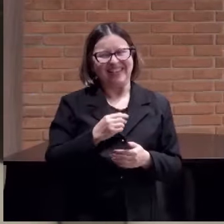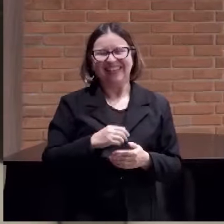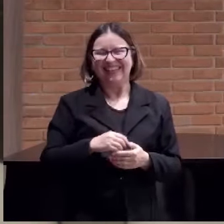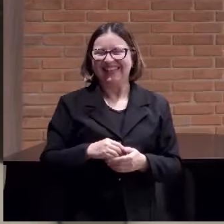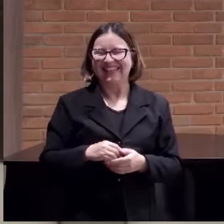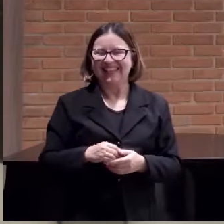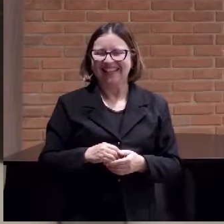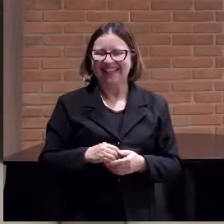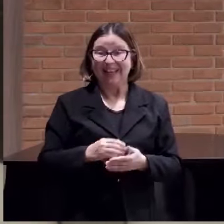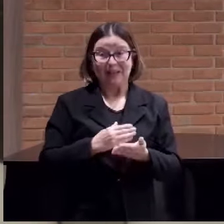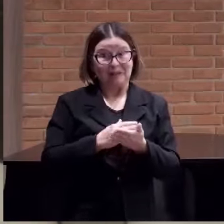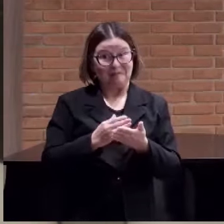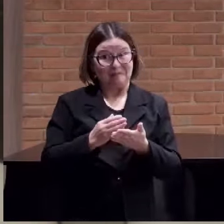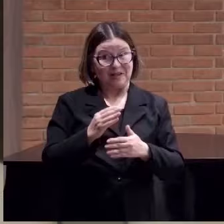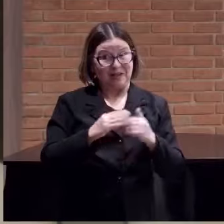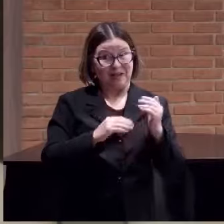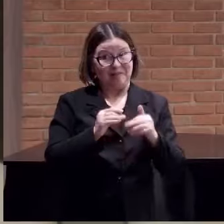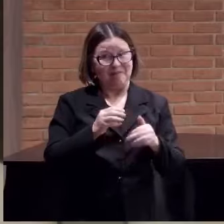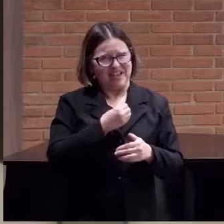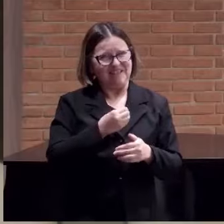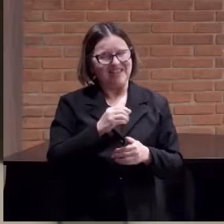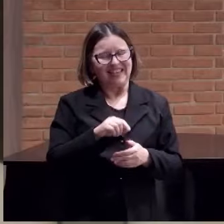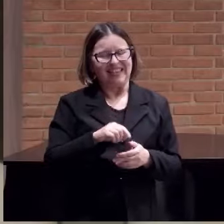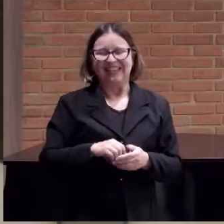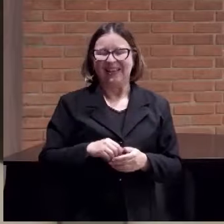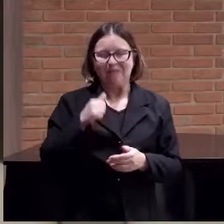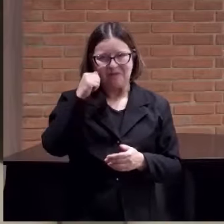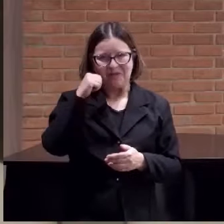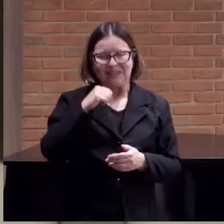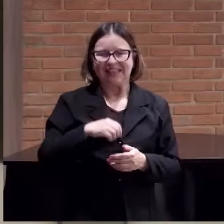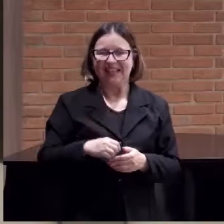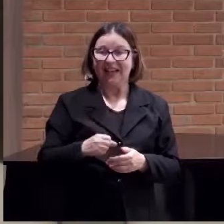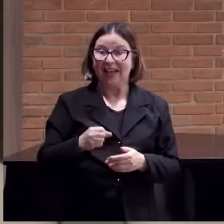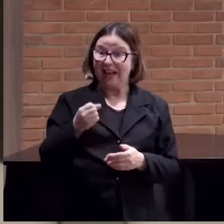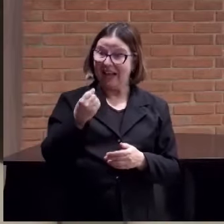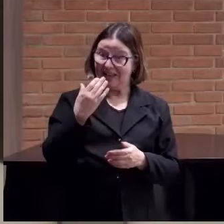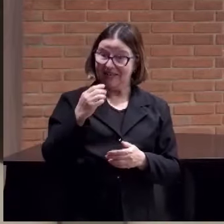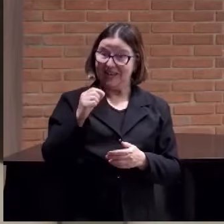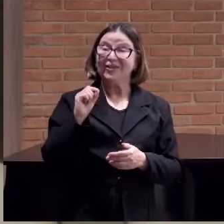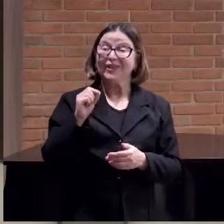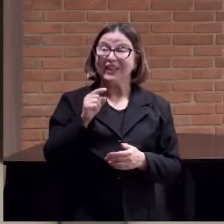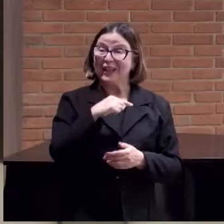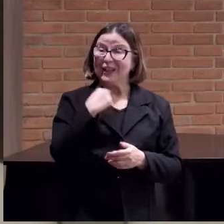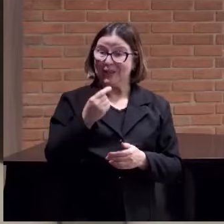Aí começou a obra. Revelando quem nós somos.